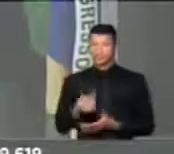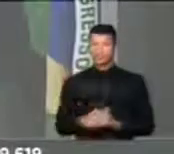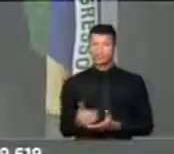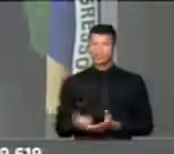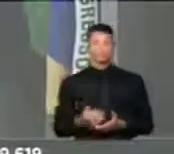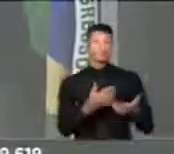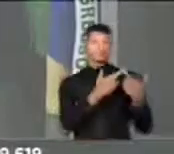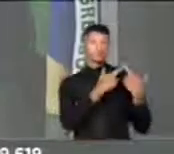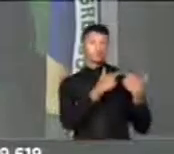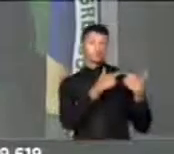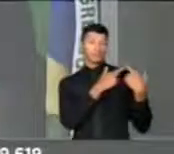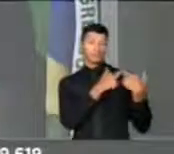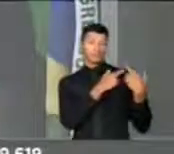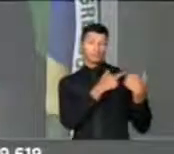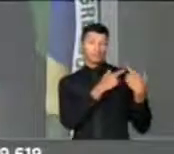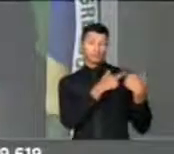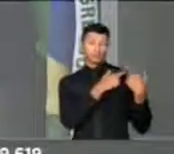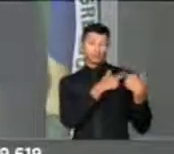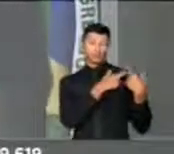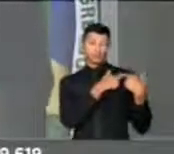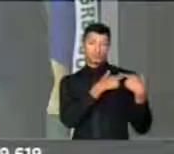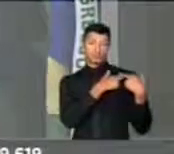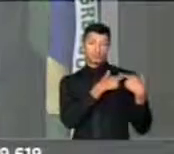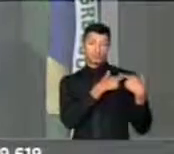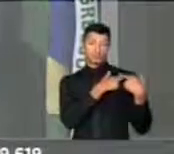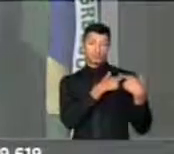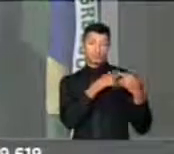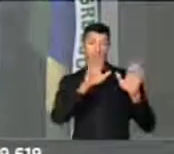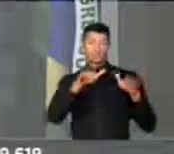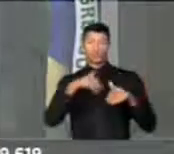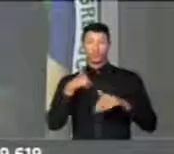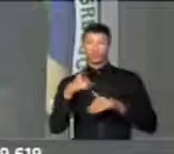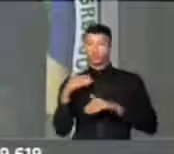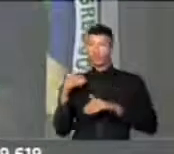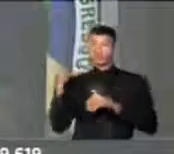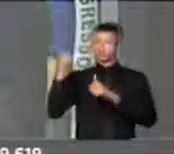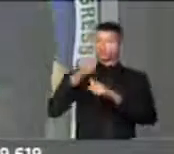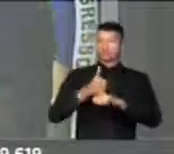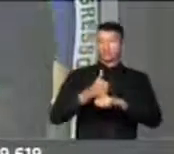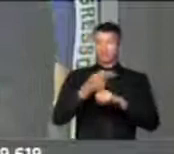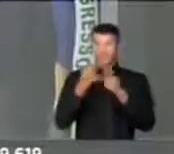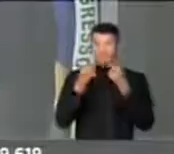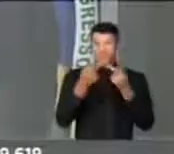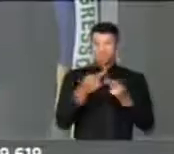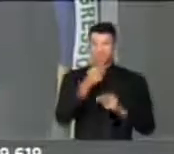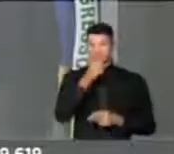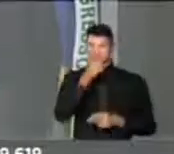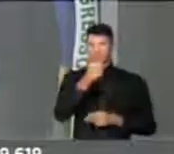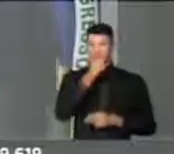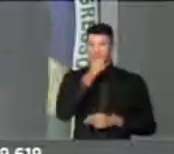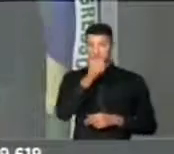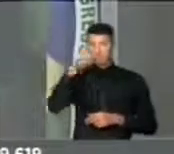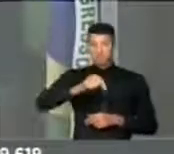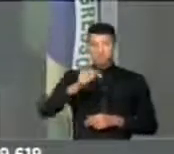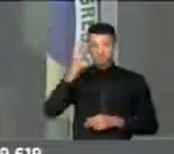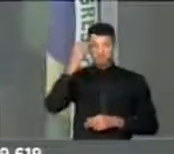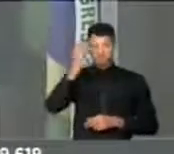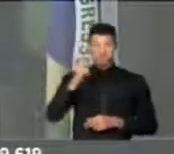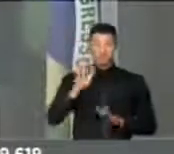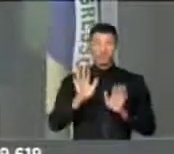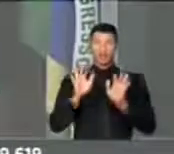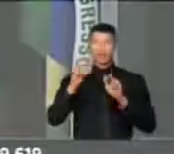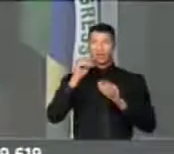a responsabilidade ao subir ao púlpito colocado estrategicamente para este